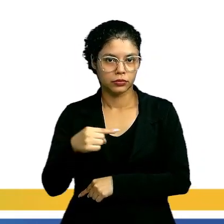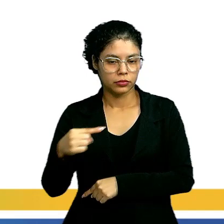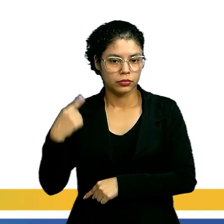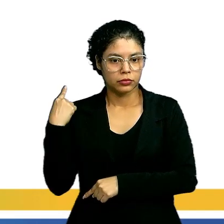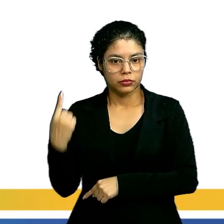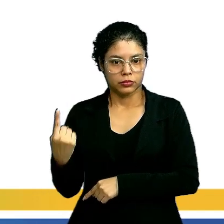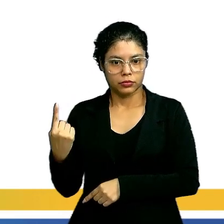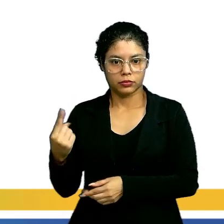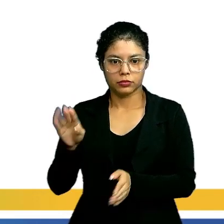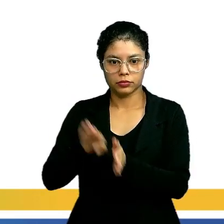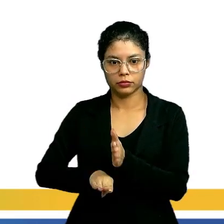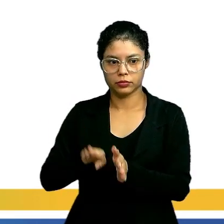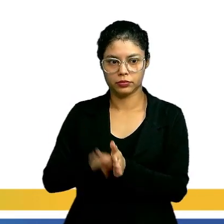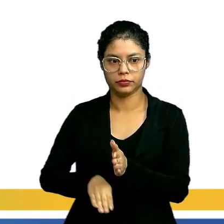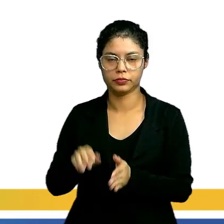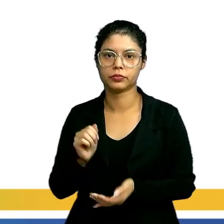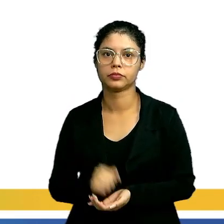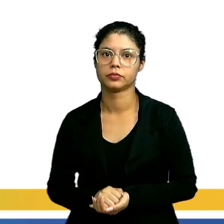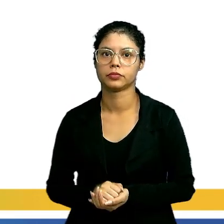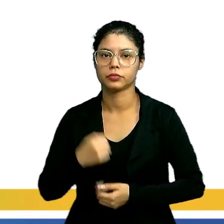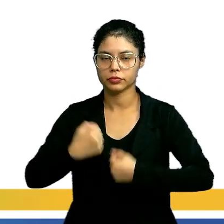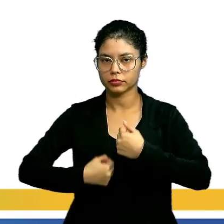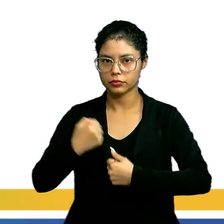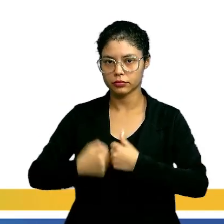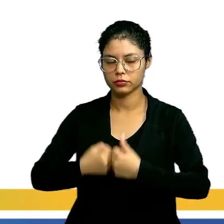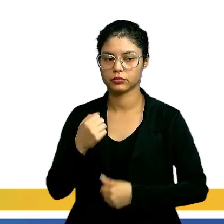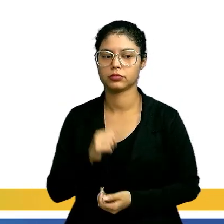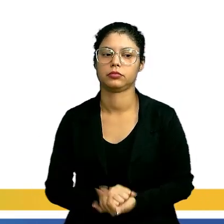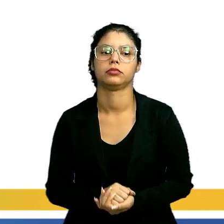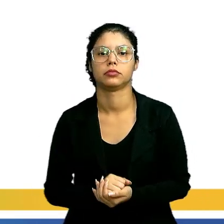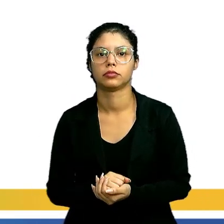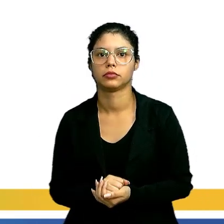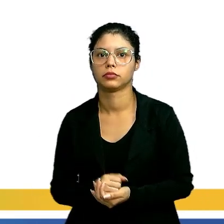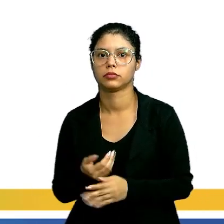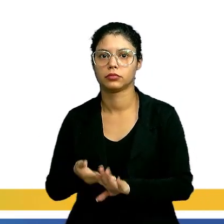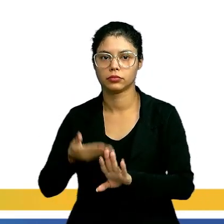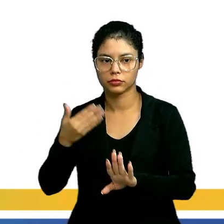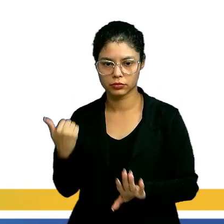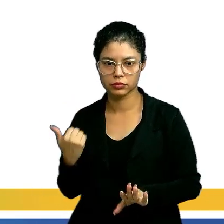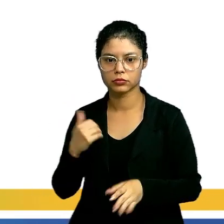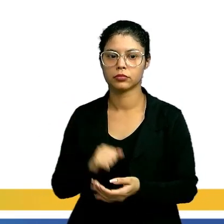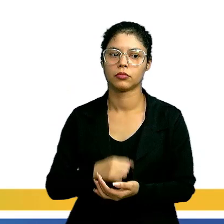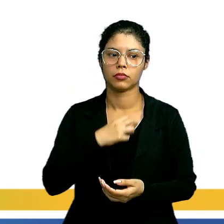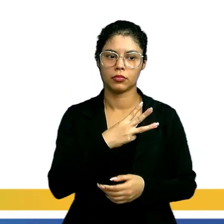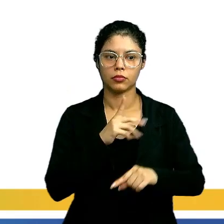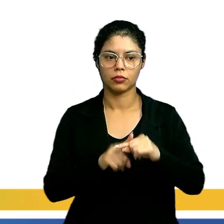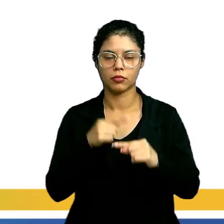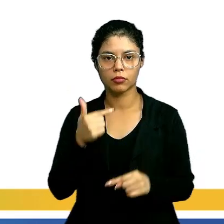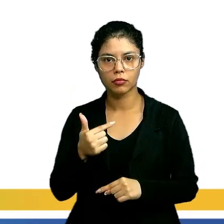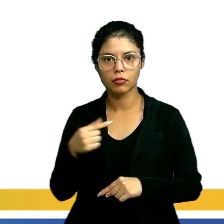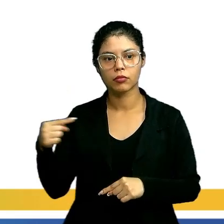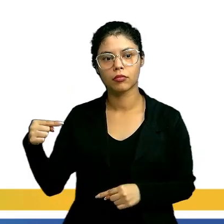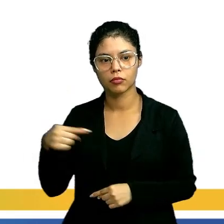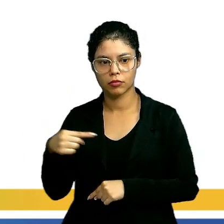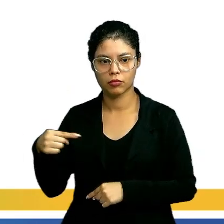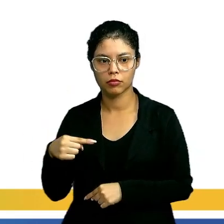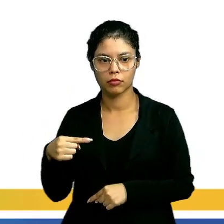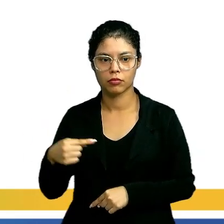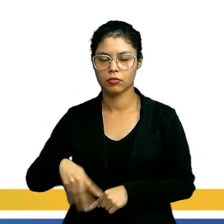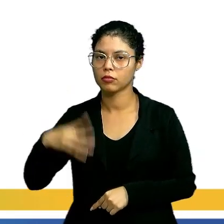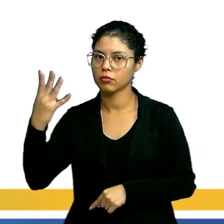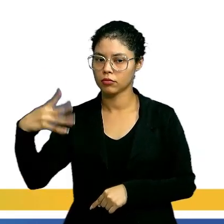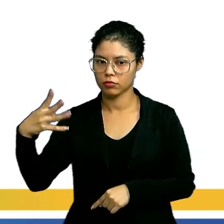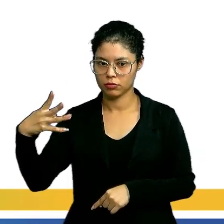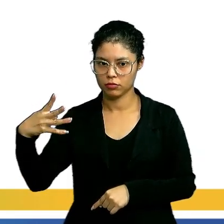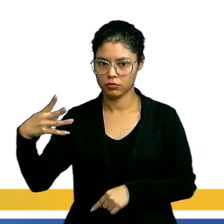e subtrair a força de atrito que está sendo impulsionada para trás. Então, 3 mais 2 temos um total de 5, 5